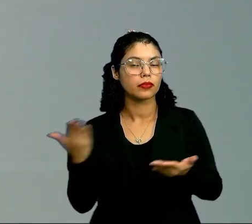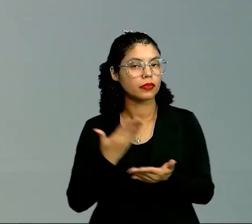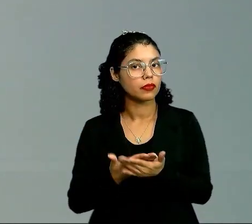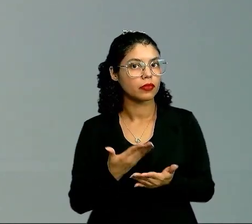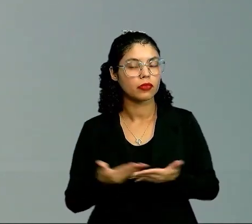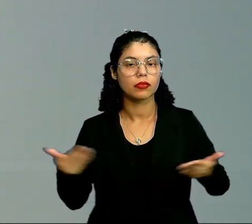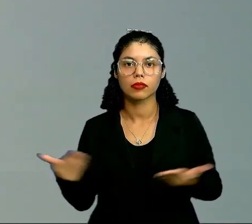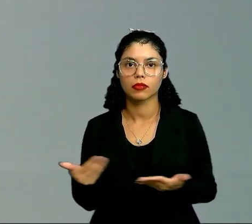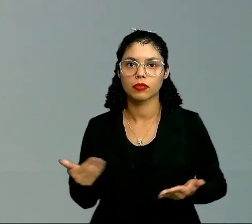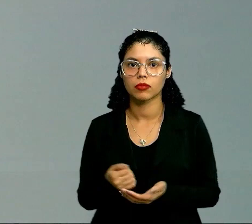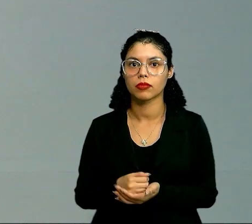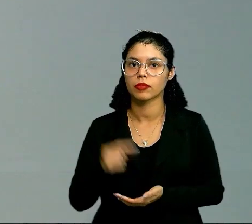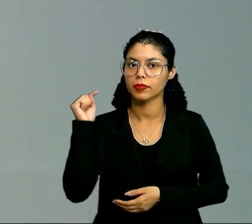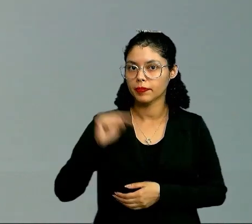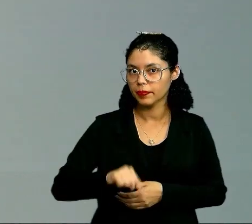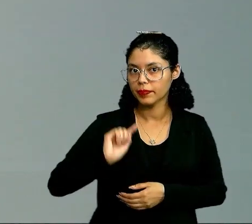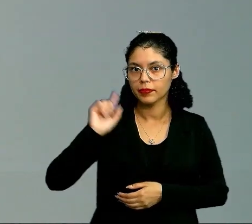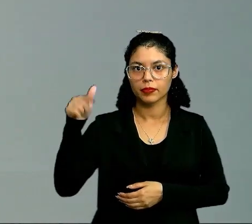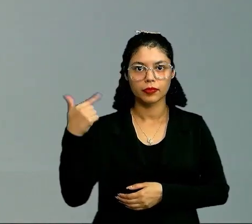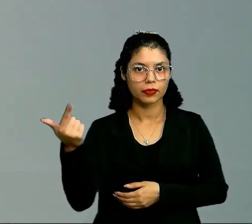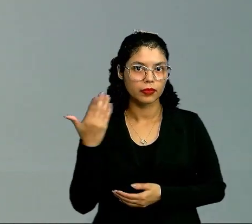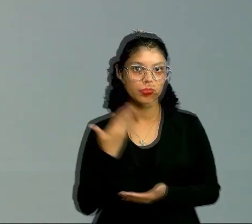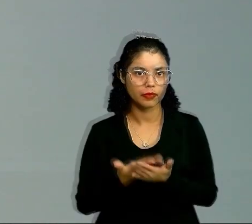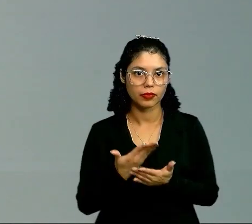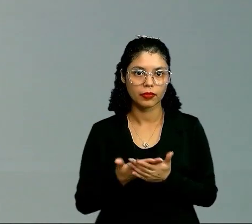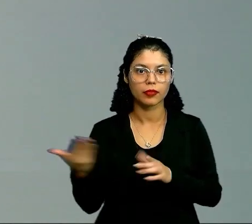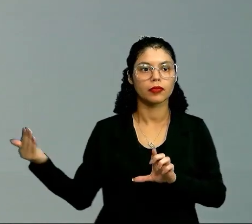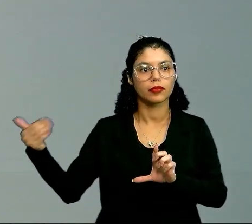Pessoal, essa foi a nossa aula de hoje. Para rever essas